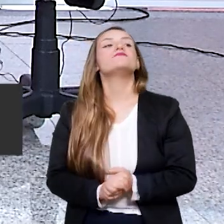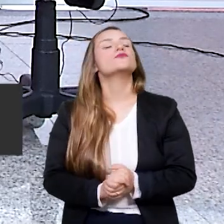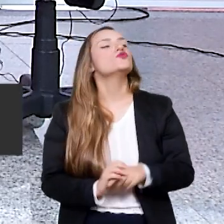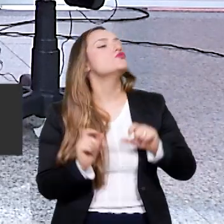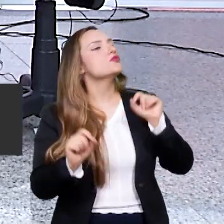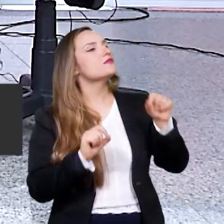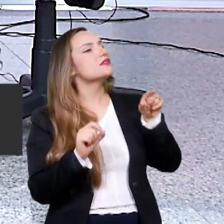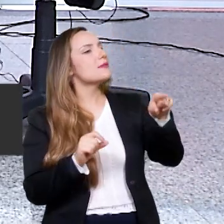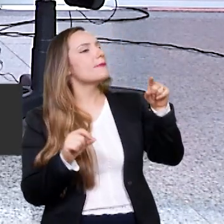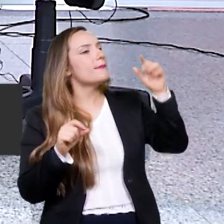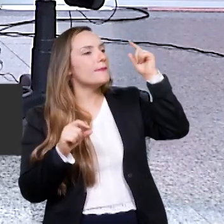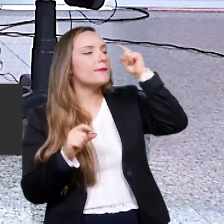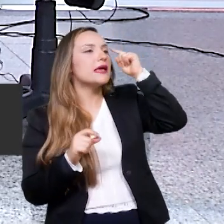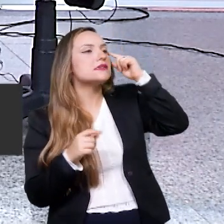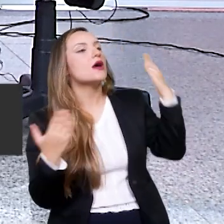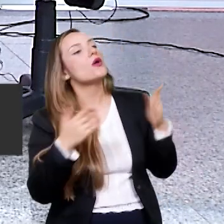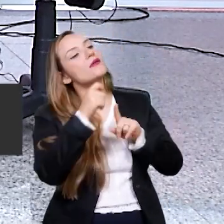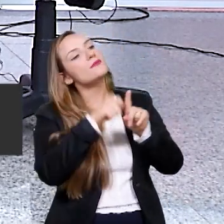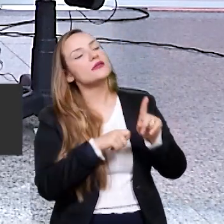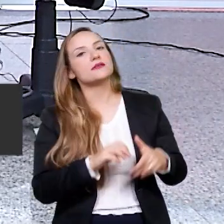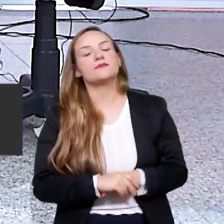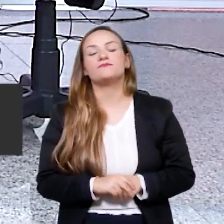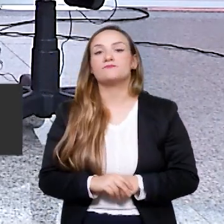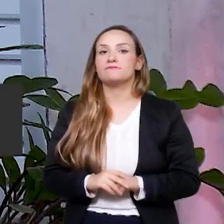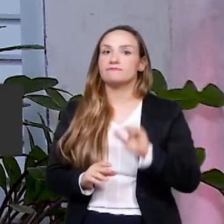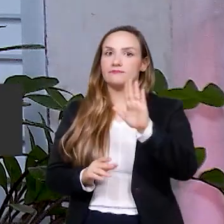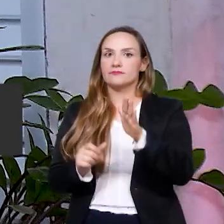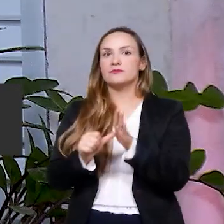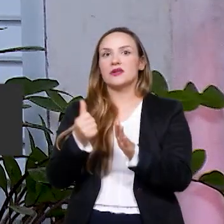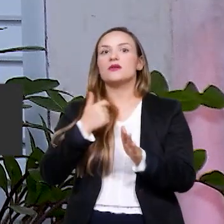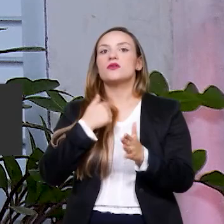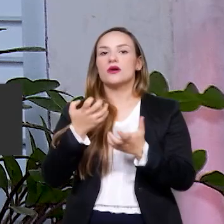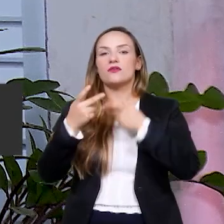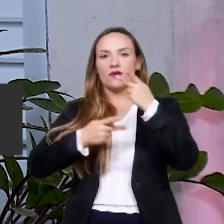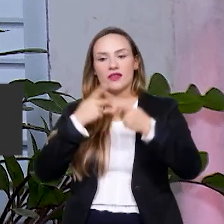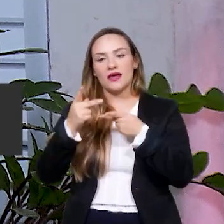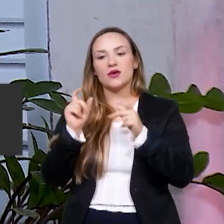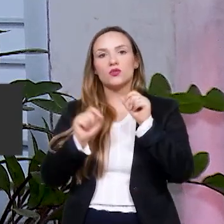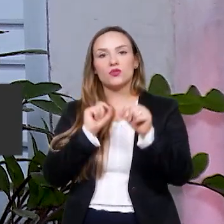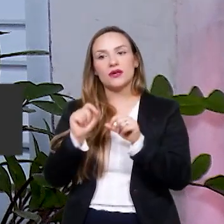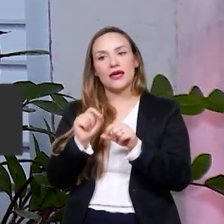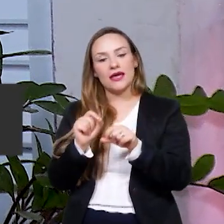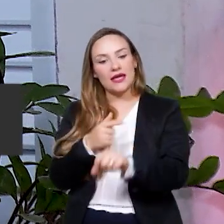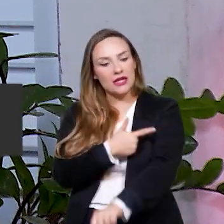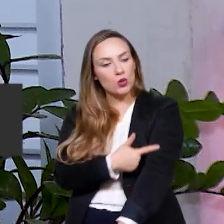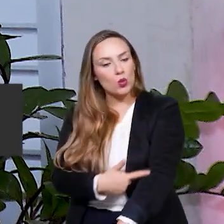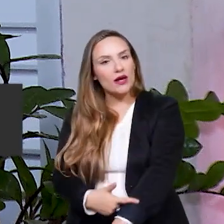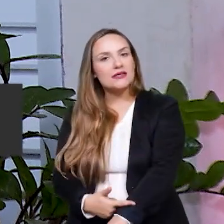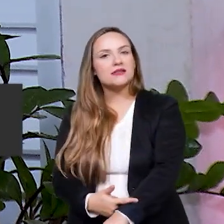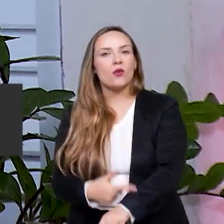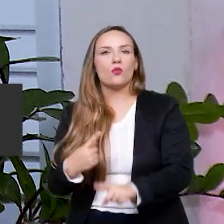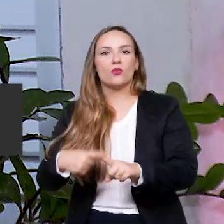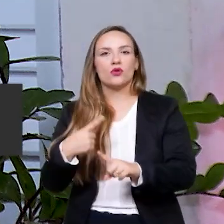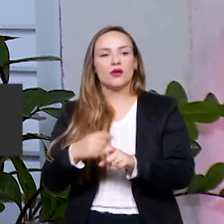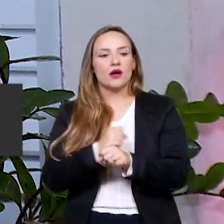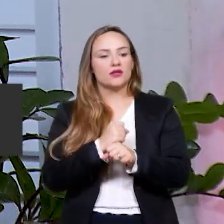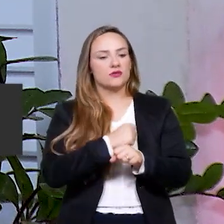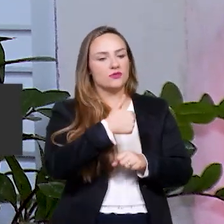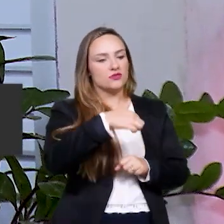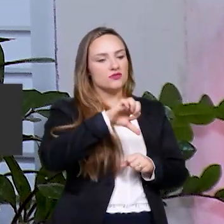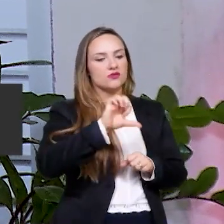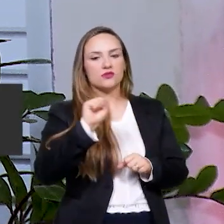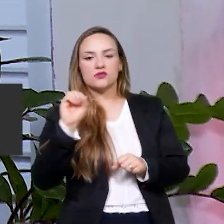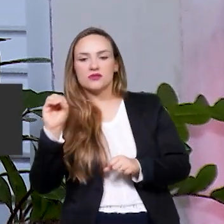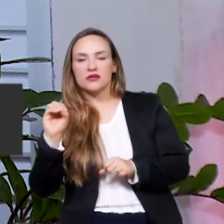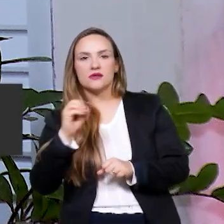mês também para o senhor? Primeiro, eu acho importante registrar que a criação, no final da década de 80, início da